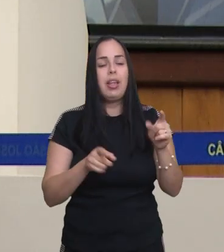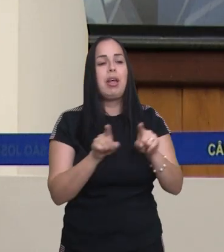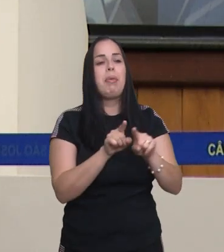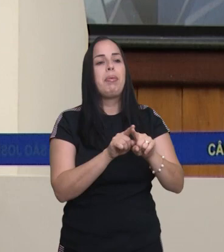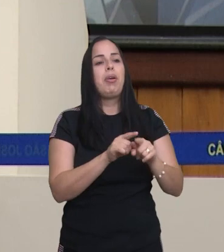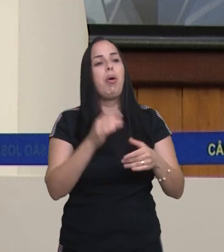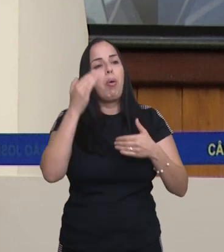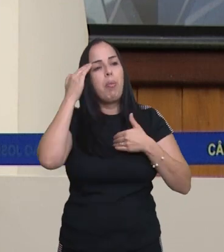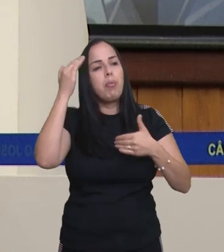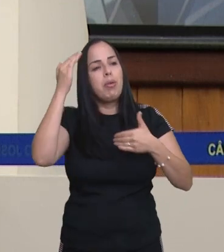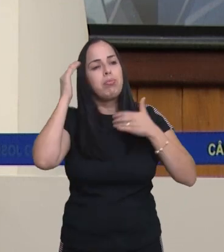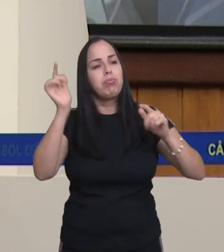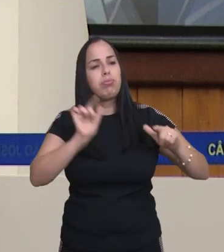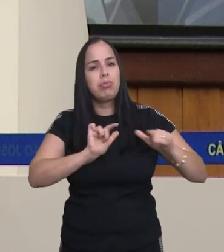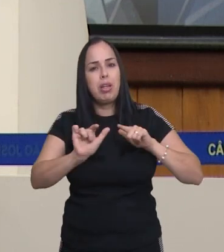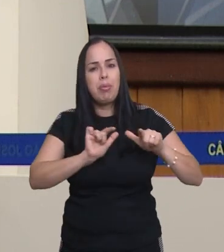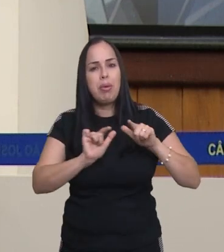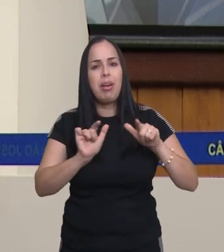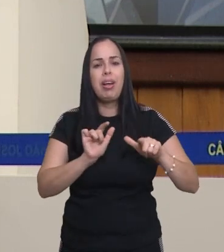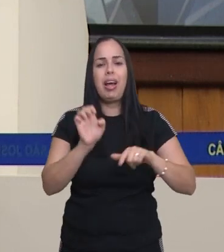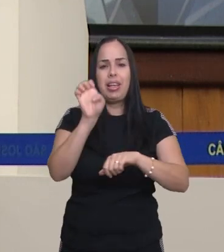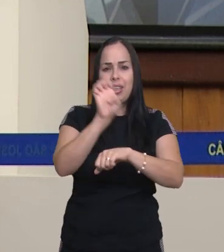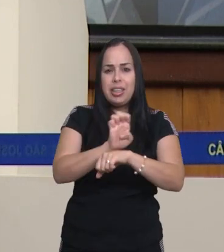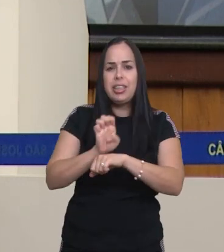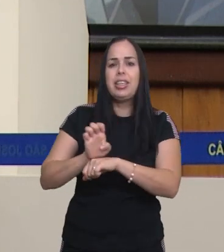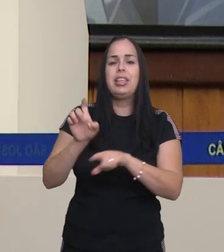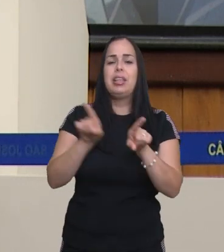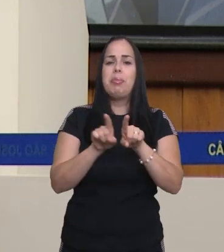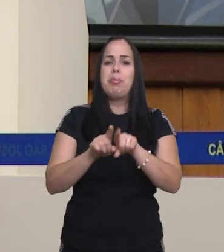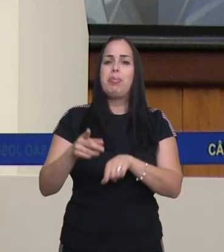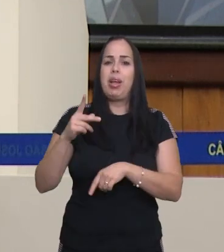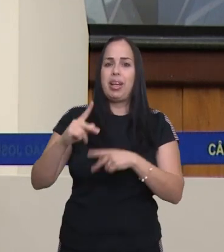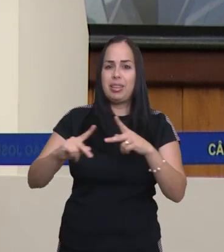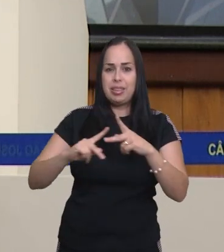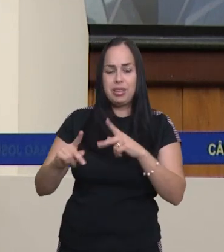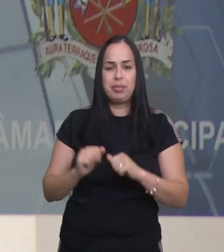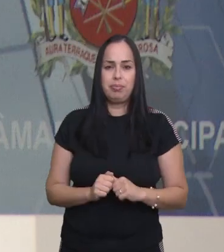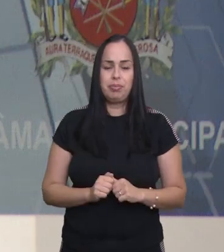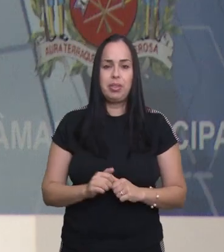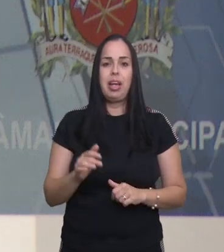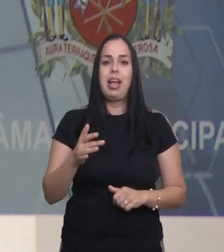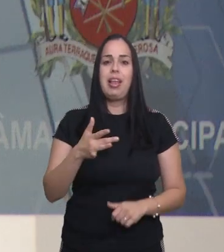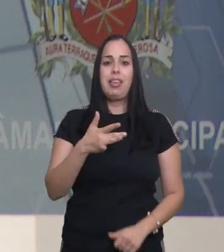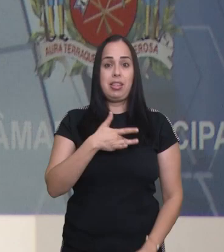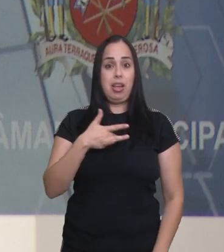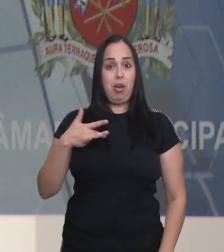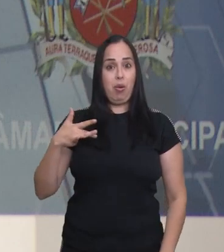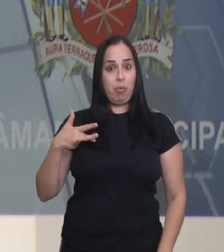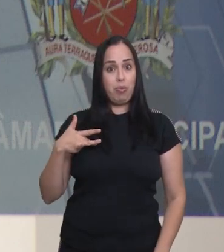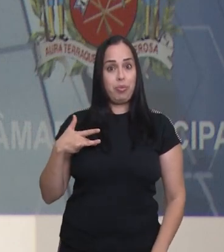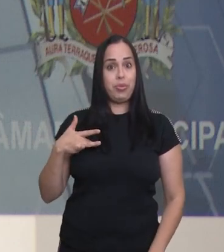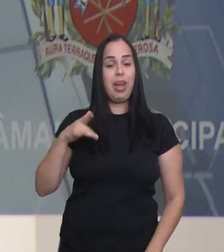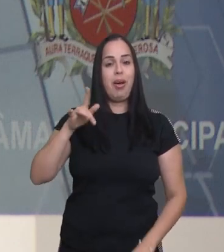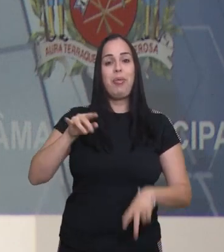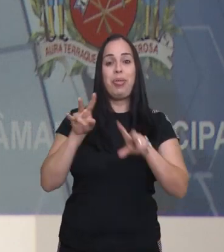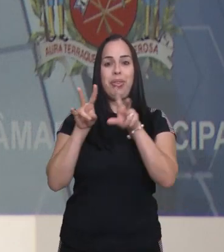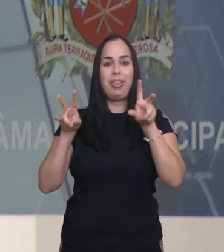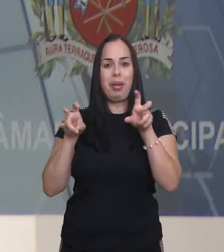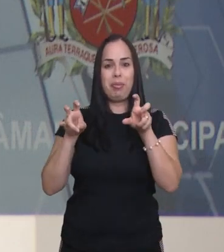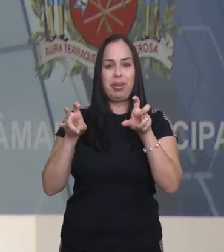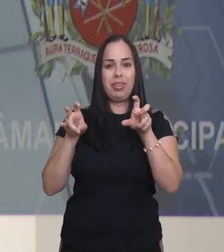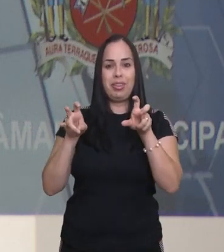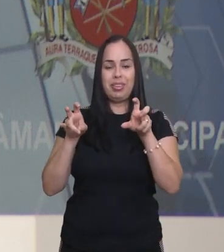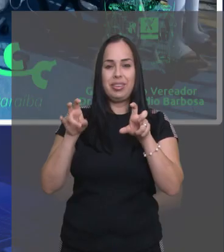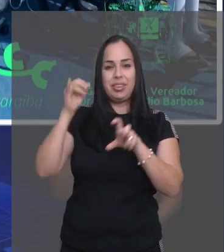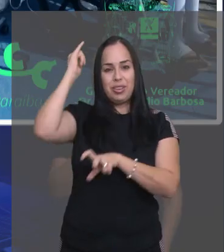agradeceu pelos trabalhos da corporação no nosso estado e também na nossa cidade. A saúde foi o tema apresentado pelo vereador Dr.